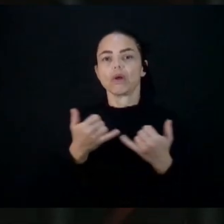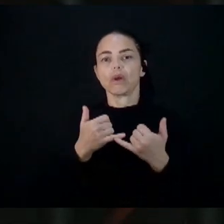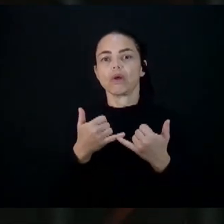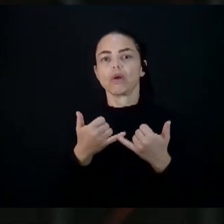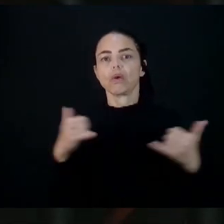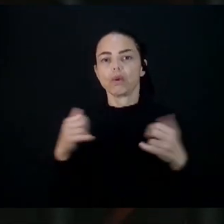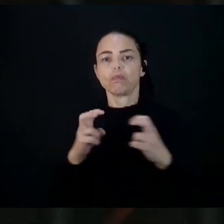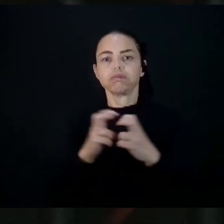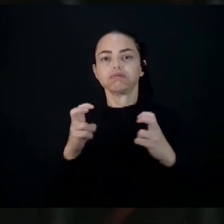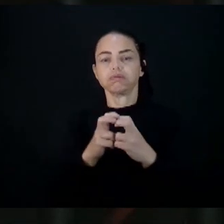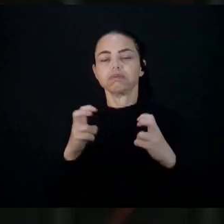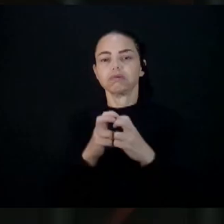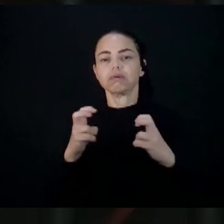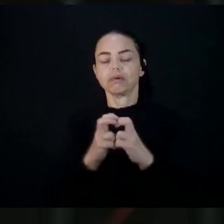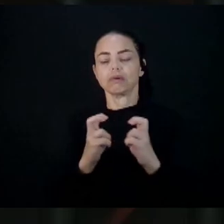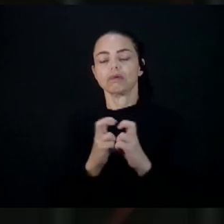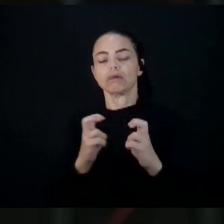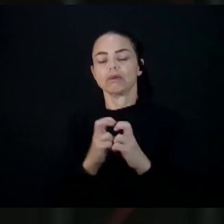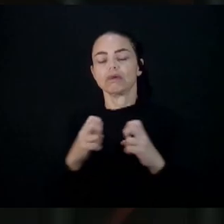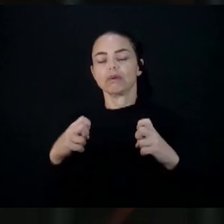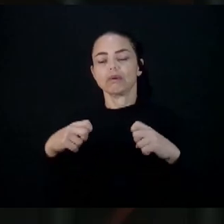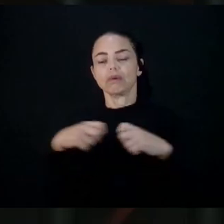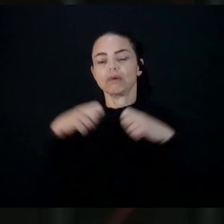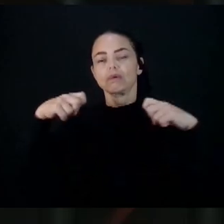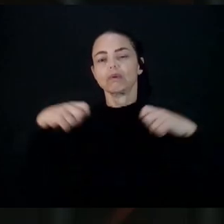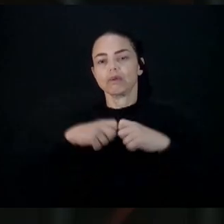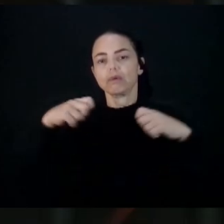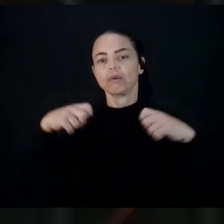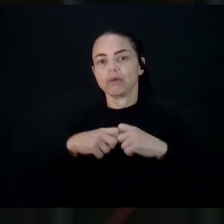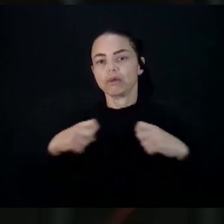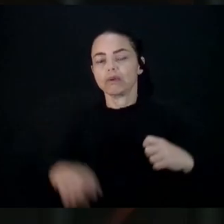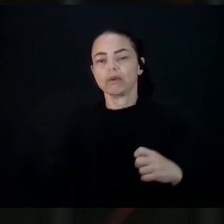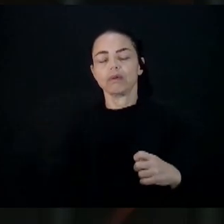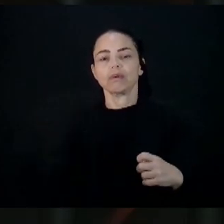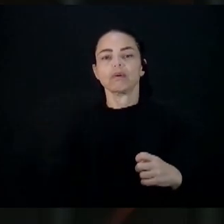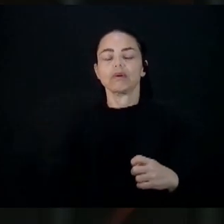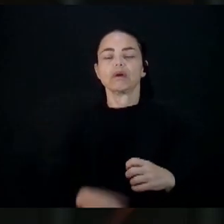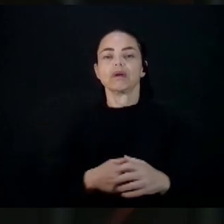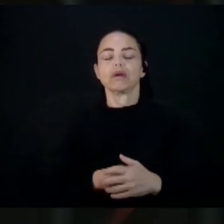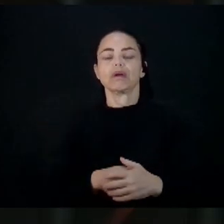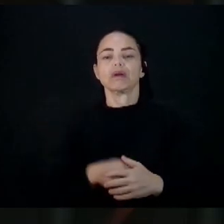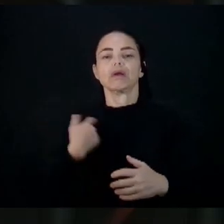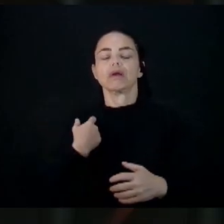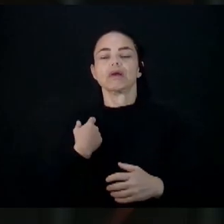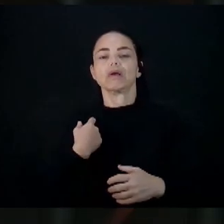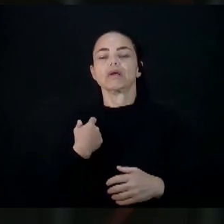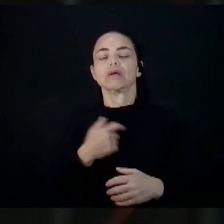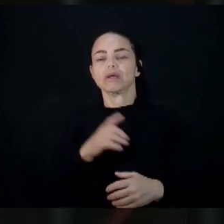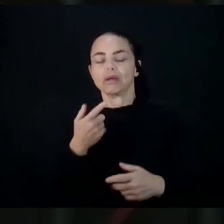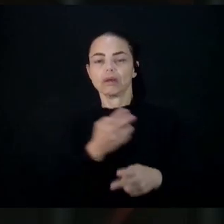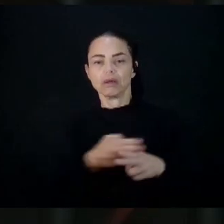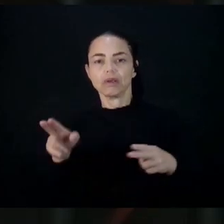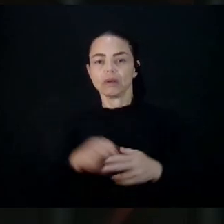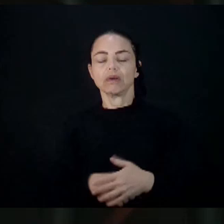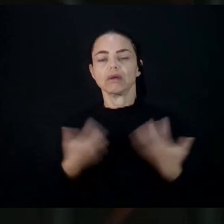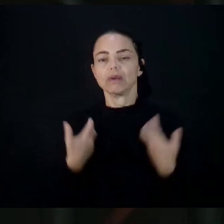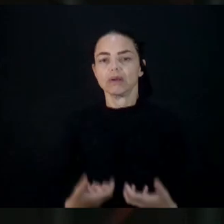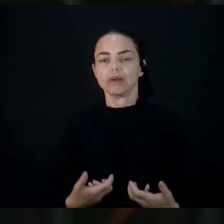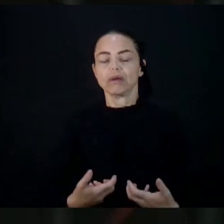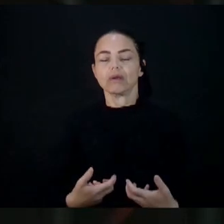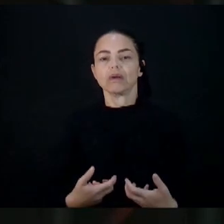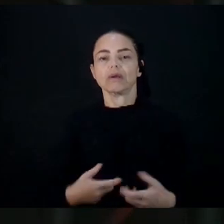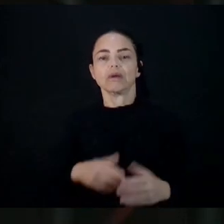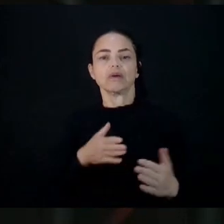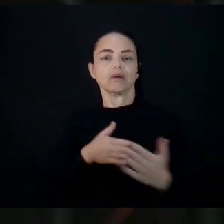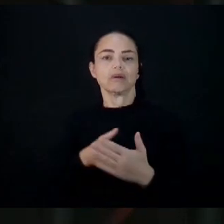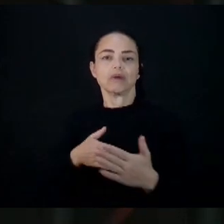combo favorito para muitos jovens. Essa combinação perigosa disfarça o cansaço e elimina os limites do corpo. Nossa, gente, esse negócio